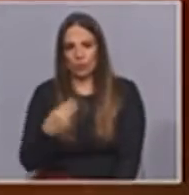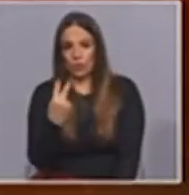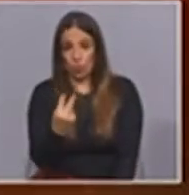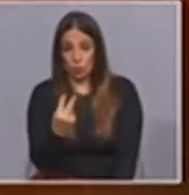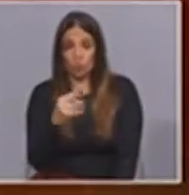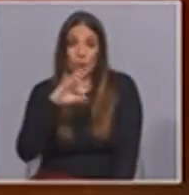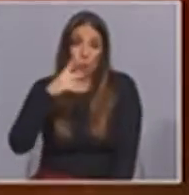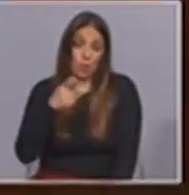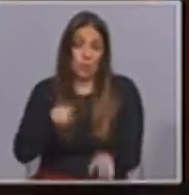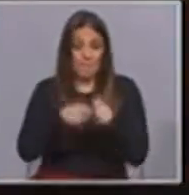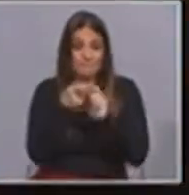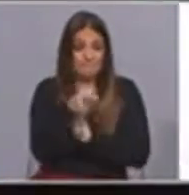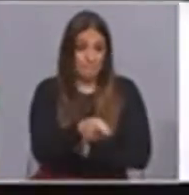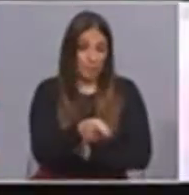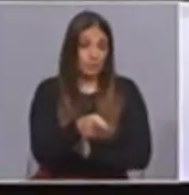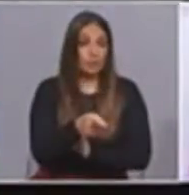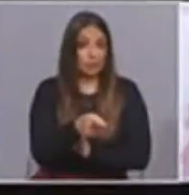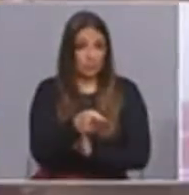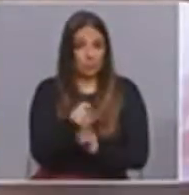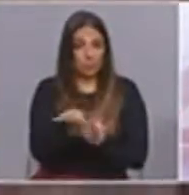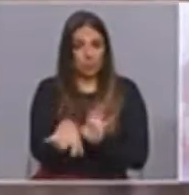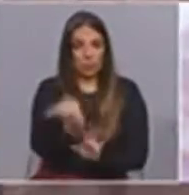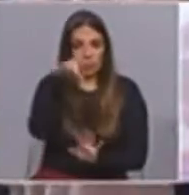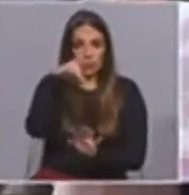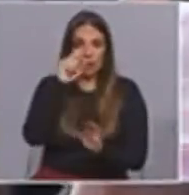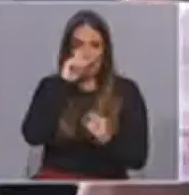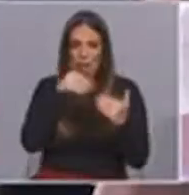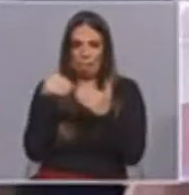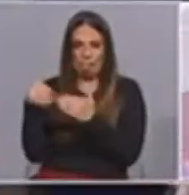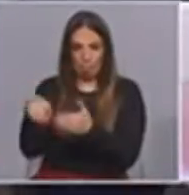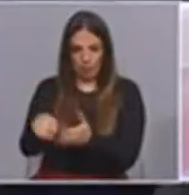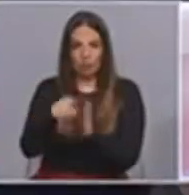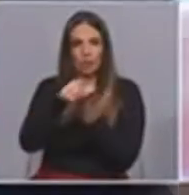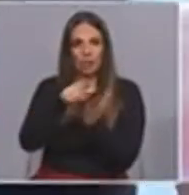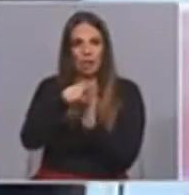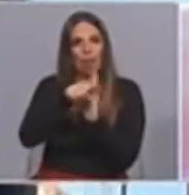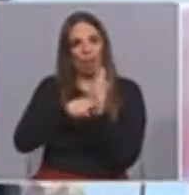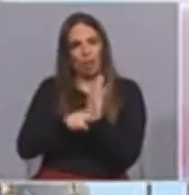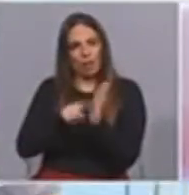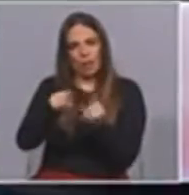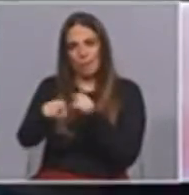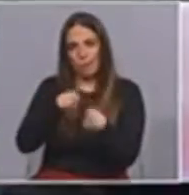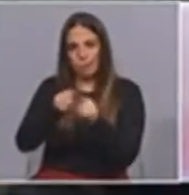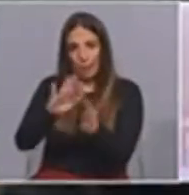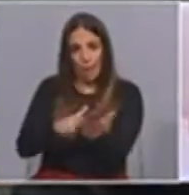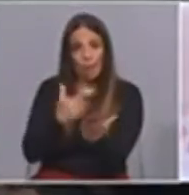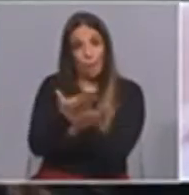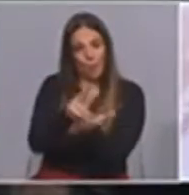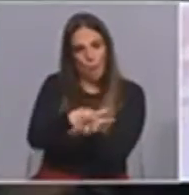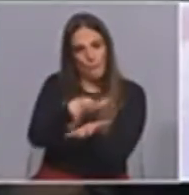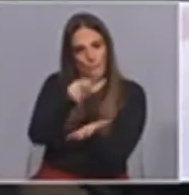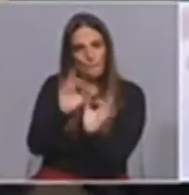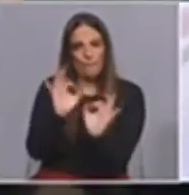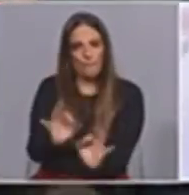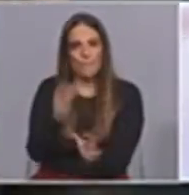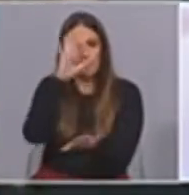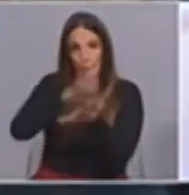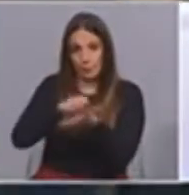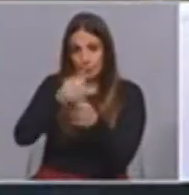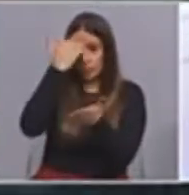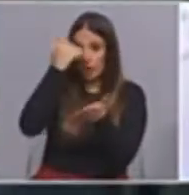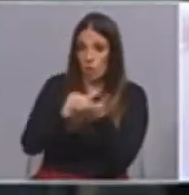numa altura em que o partido já reelegeu o líder e aprovou as listas de candidatos a deputados. Com estes